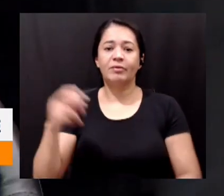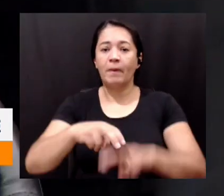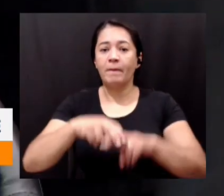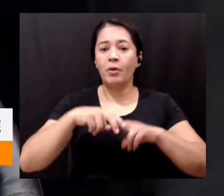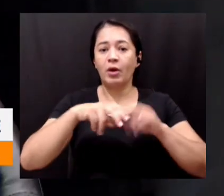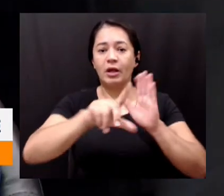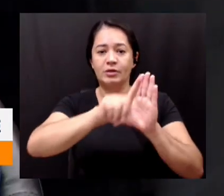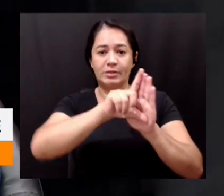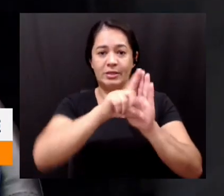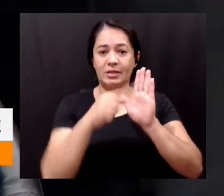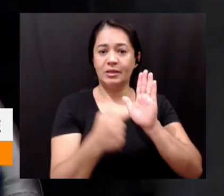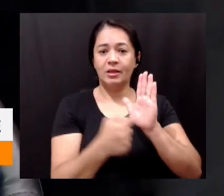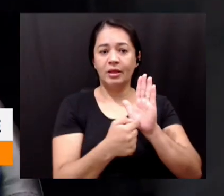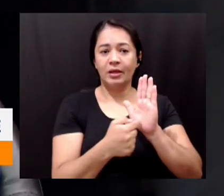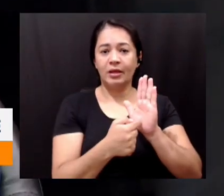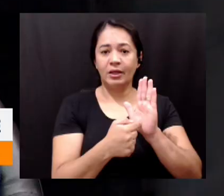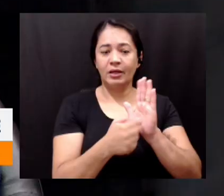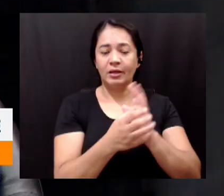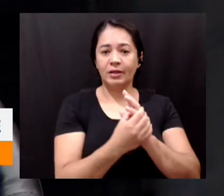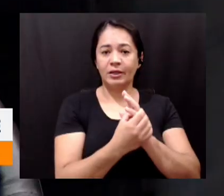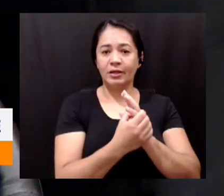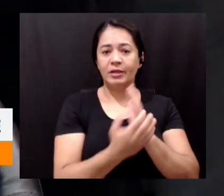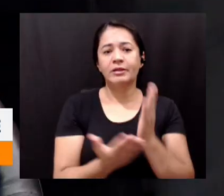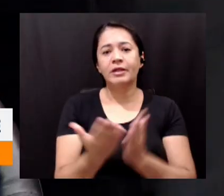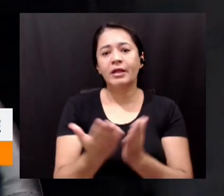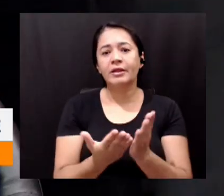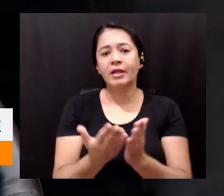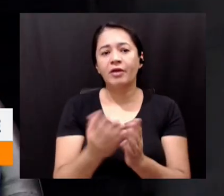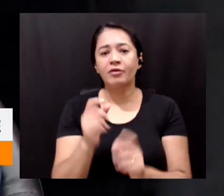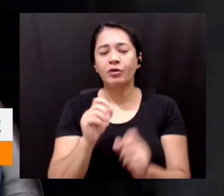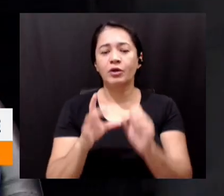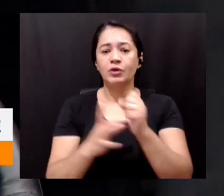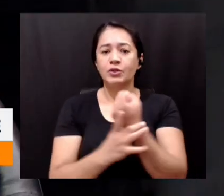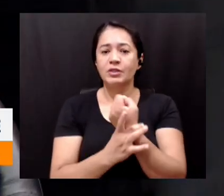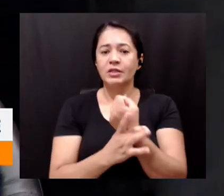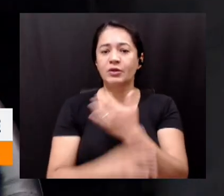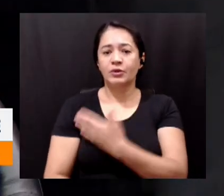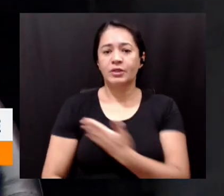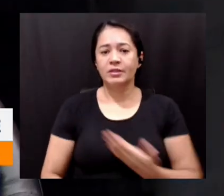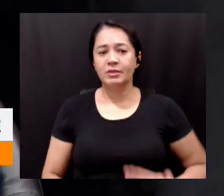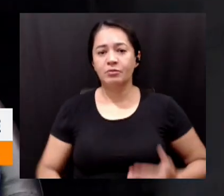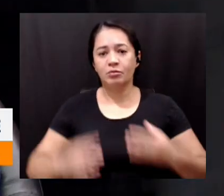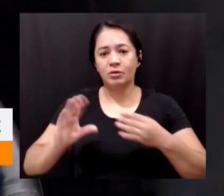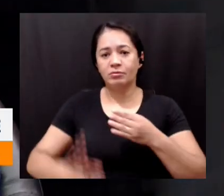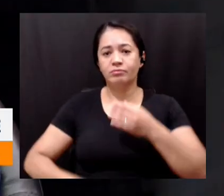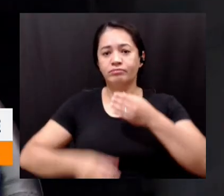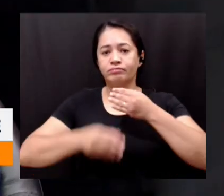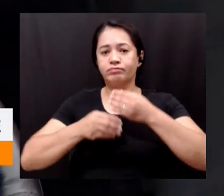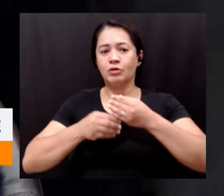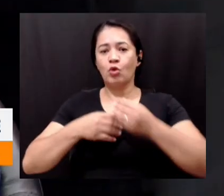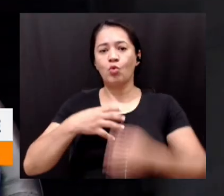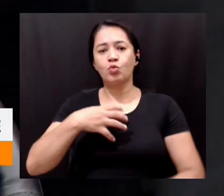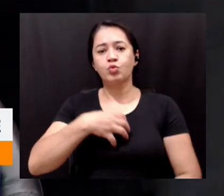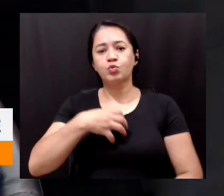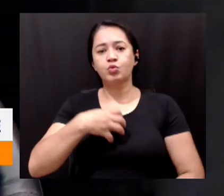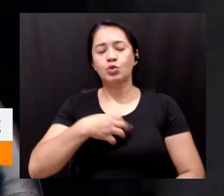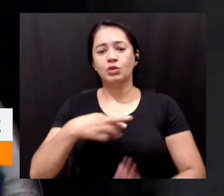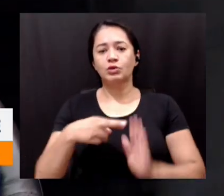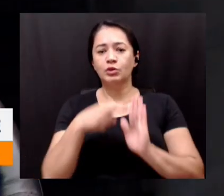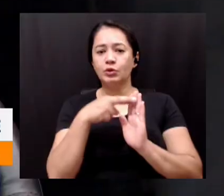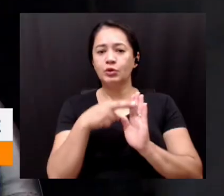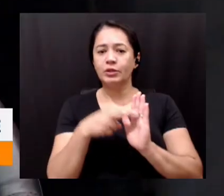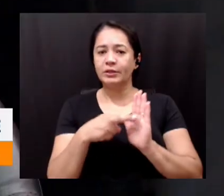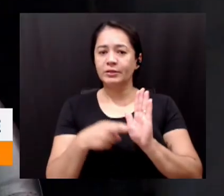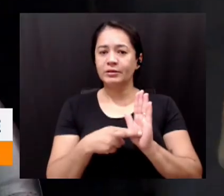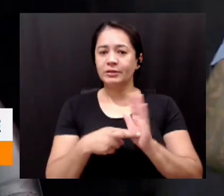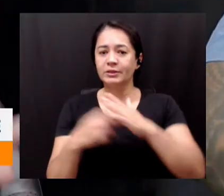que tratava do Fundo de Segurança Pública, e foi inserido ali uma forma de regulamentar essas casas de apostas